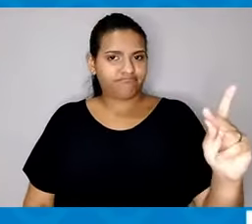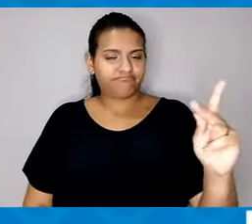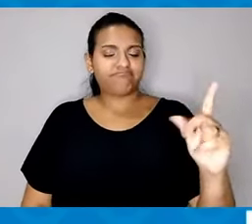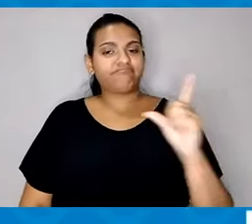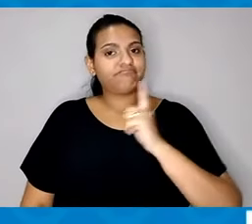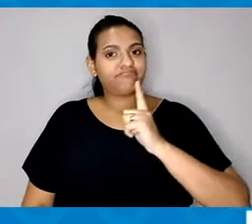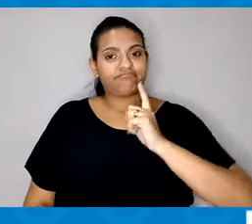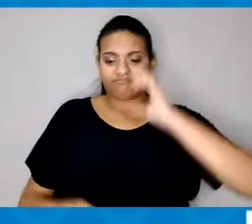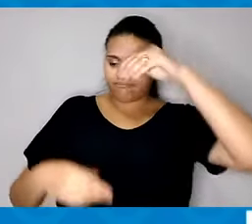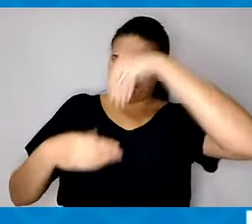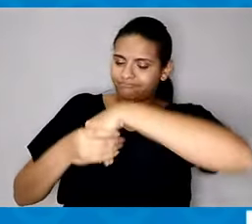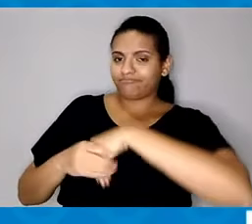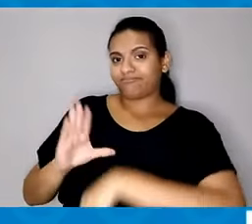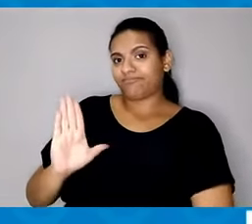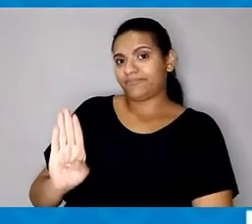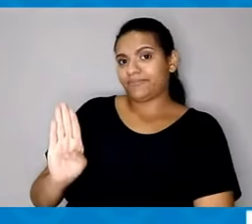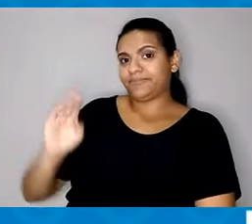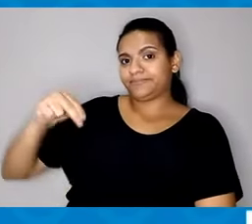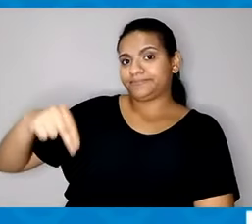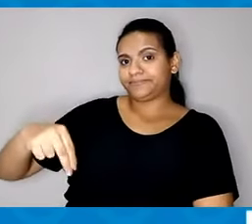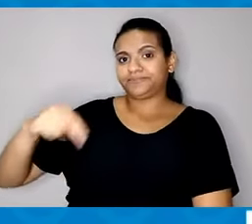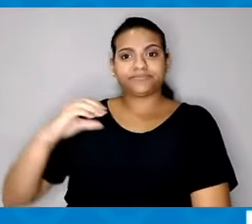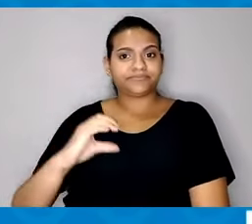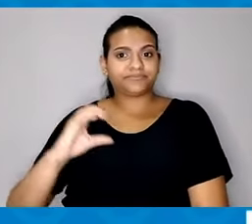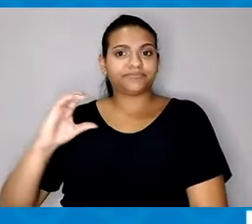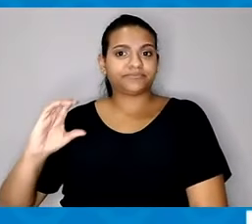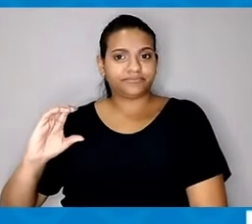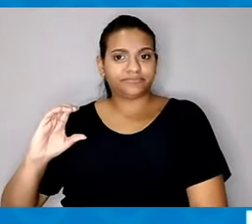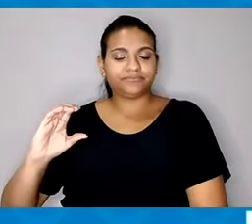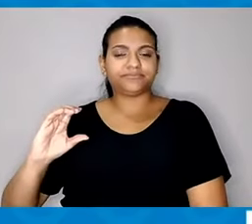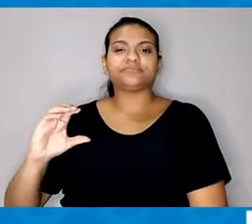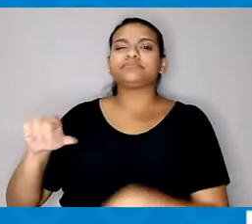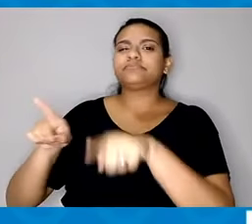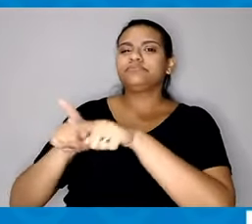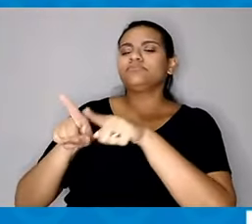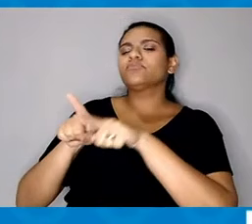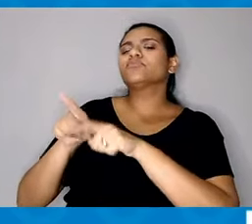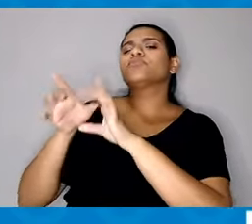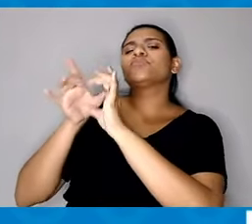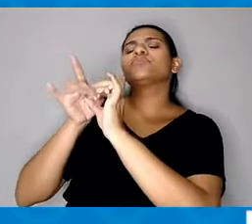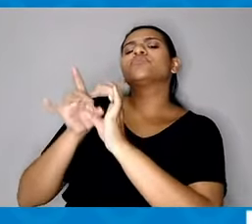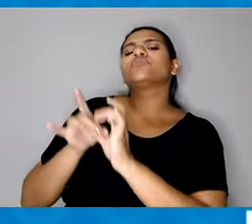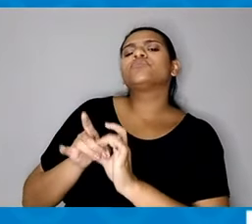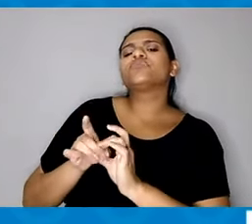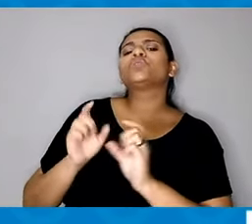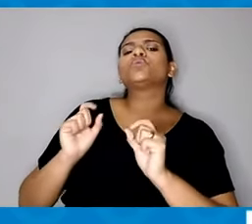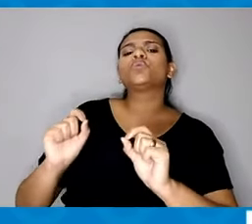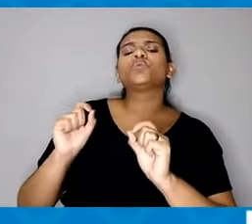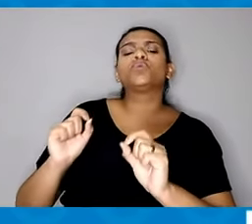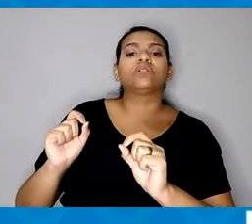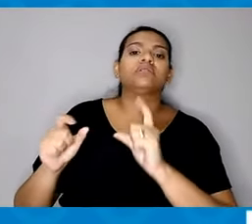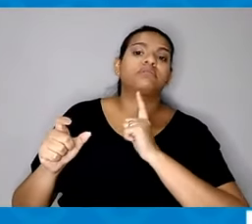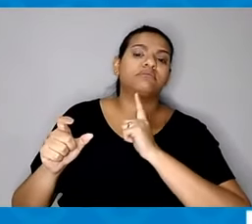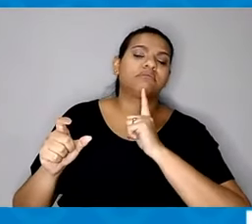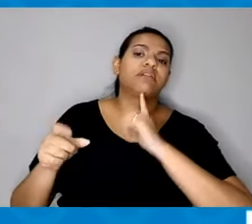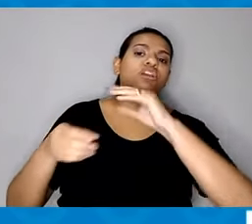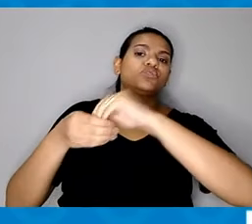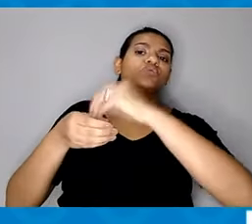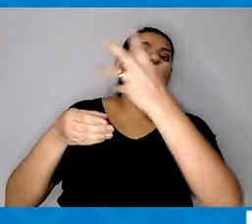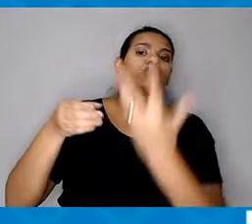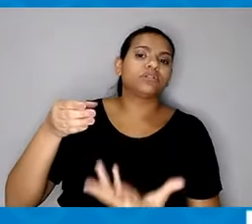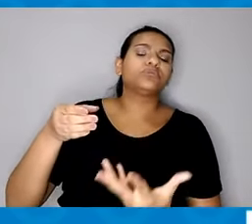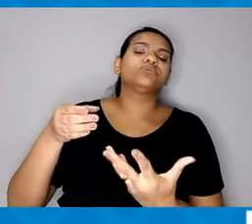e no contexto dessas competências e habilidades, eu vou ofertando os conteúdos que o currículo da minha